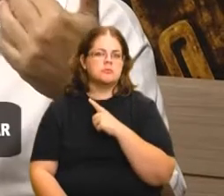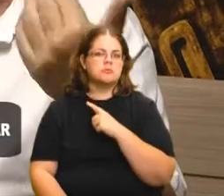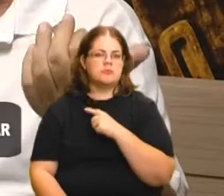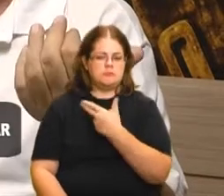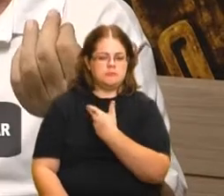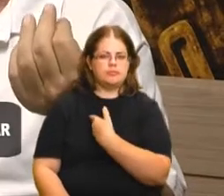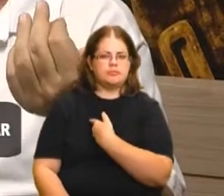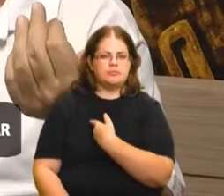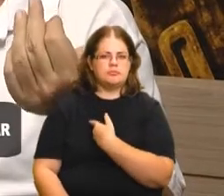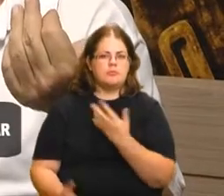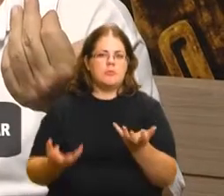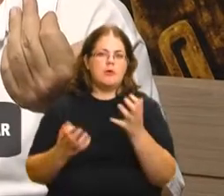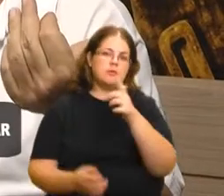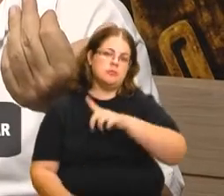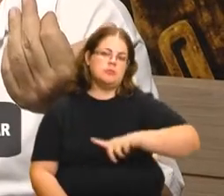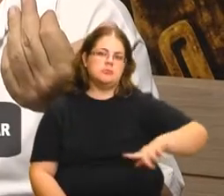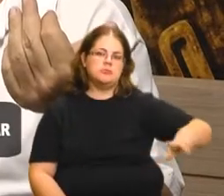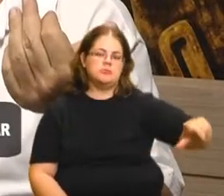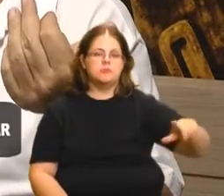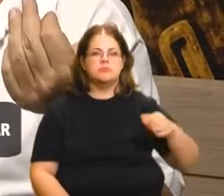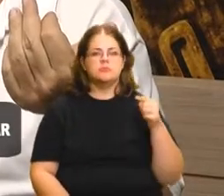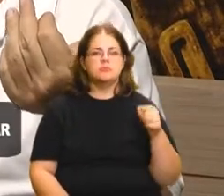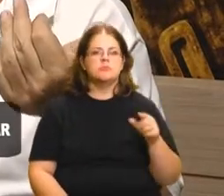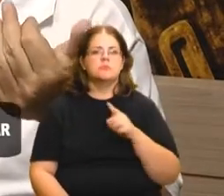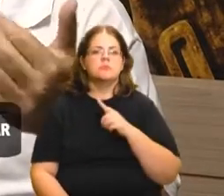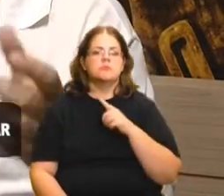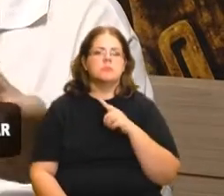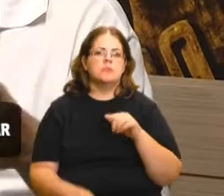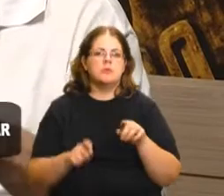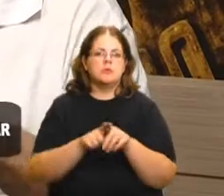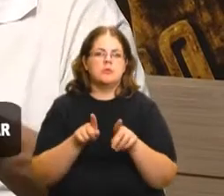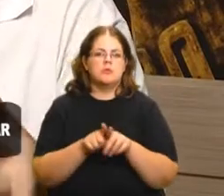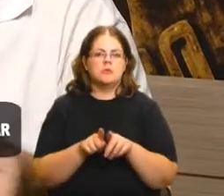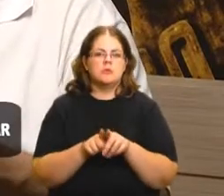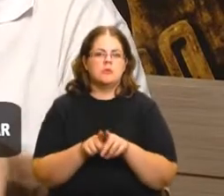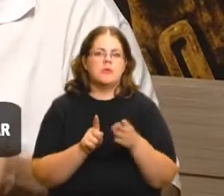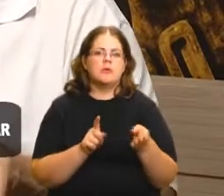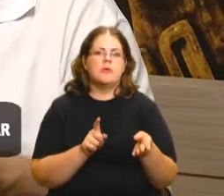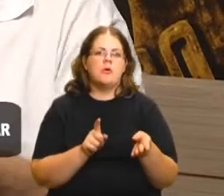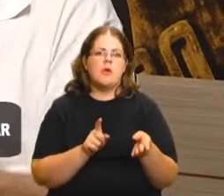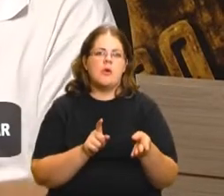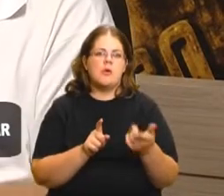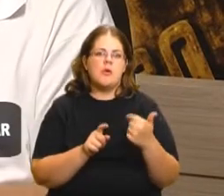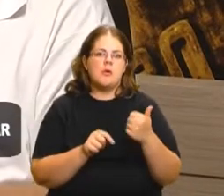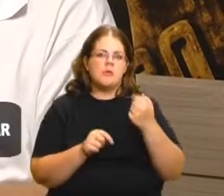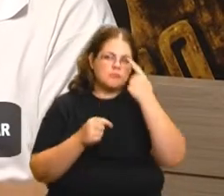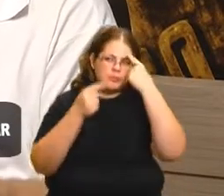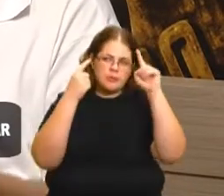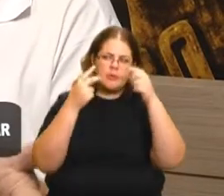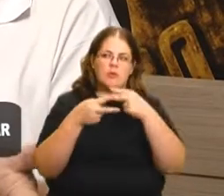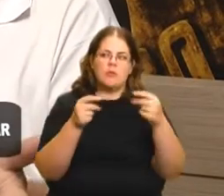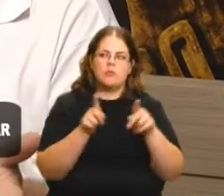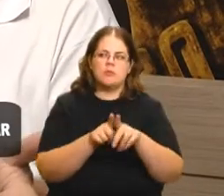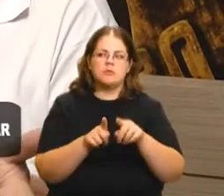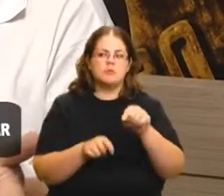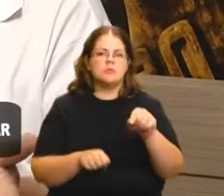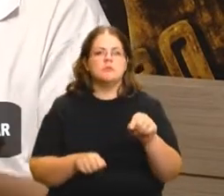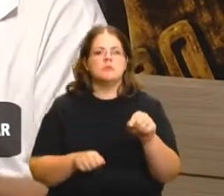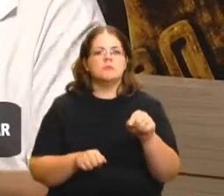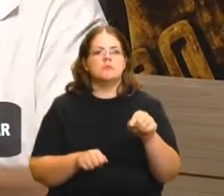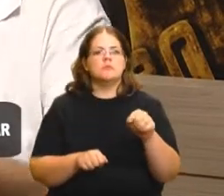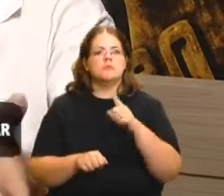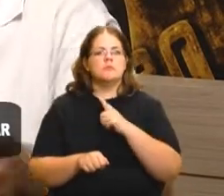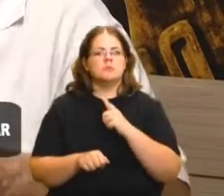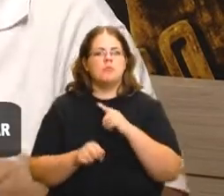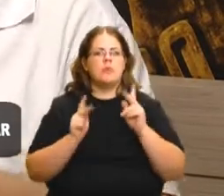o Vargas pretendia continuar. Ele tinha, inclusive, ele era muito hábil em criar dissensões